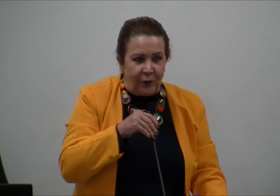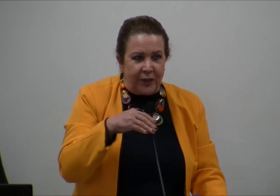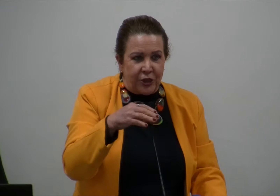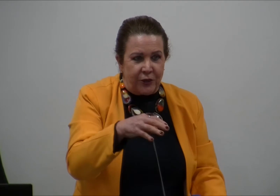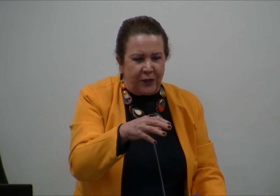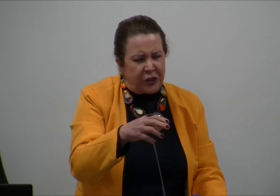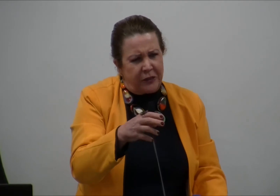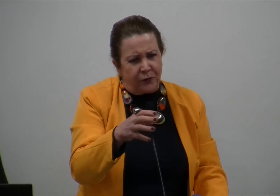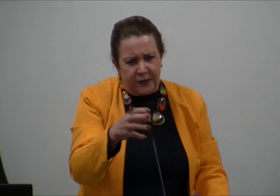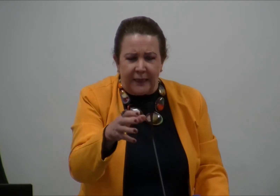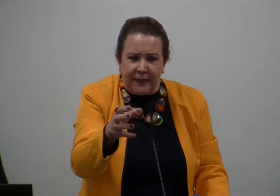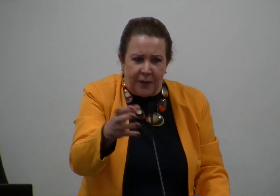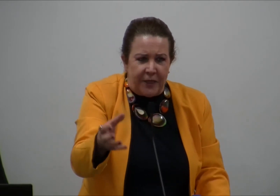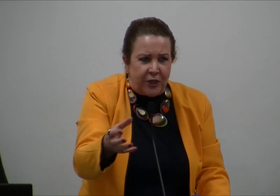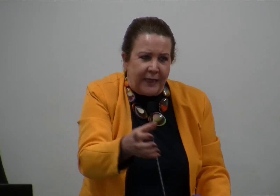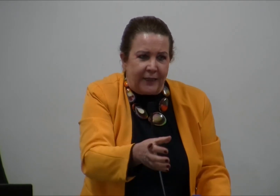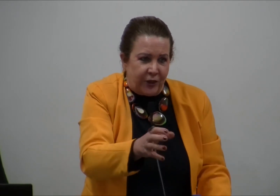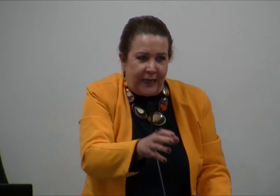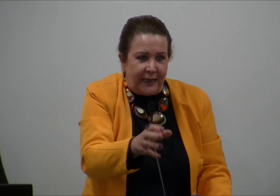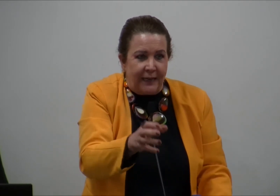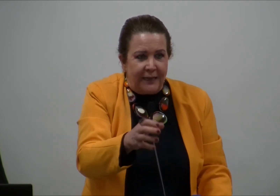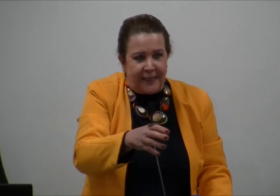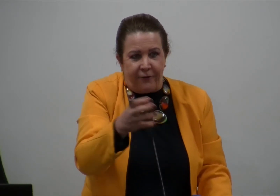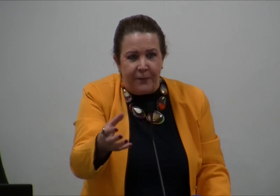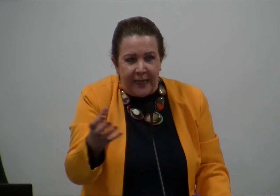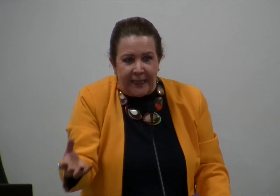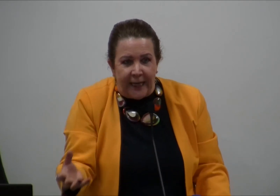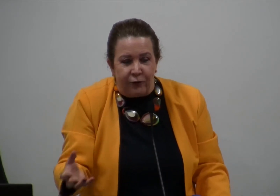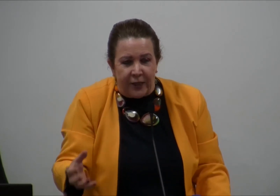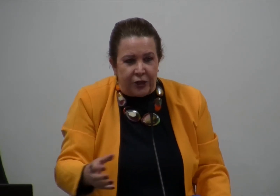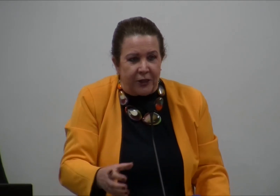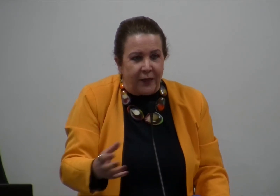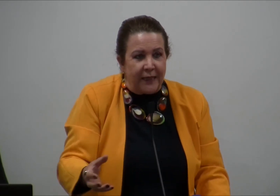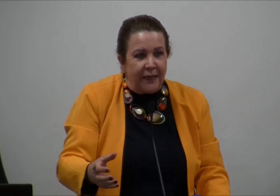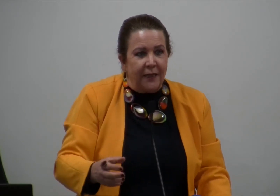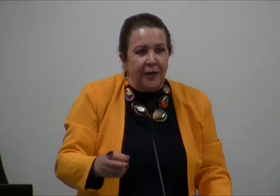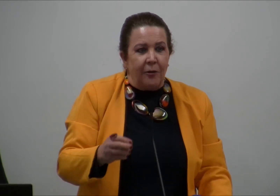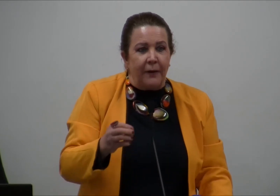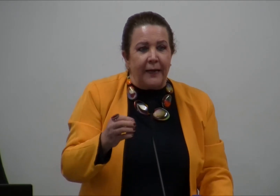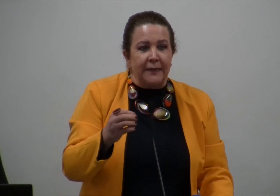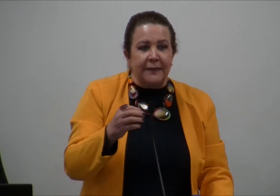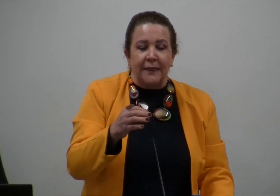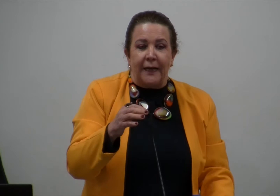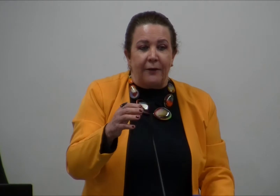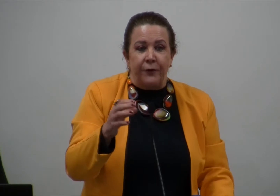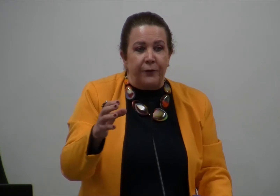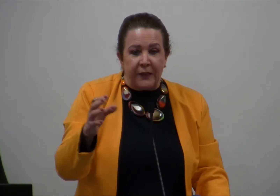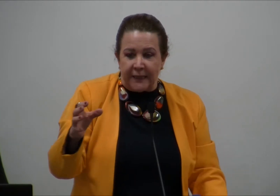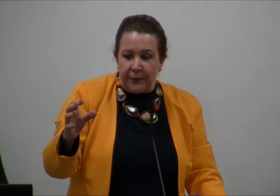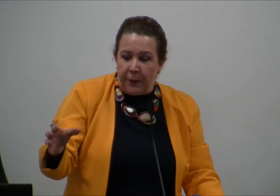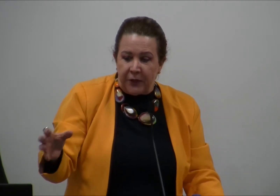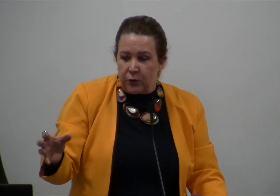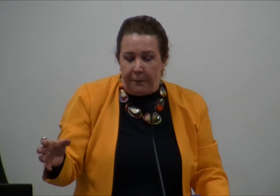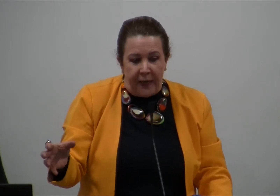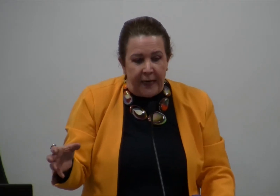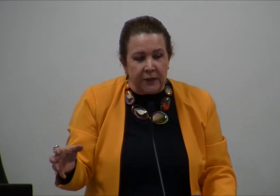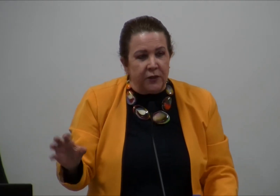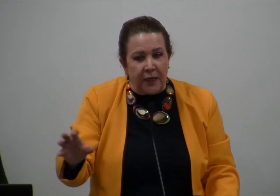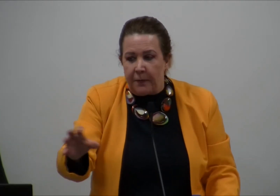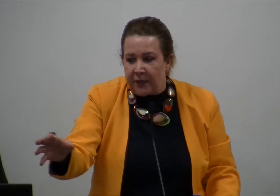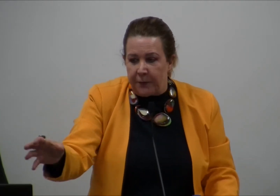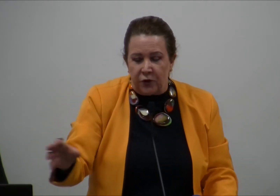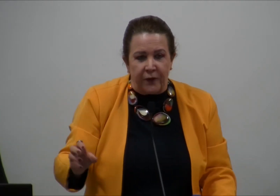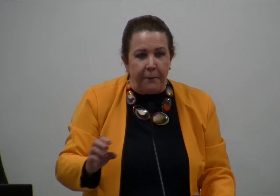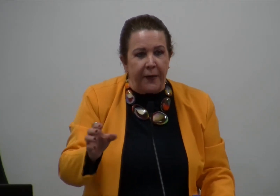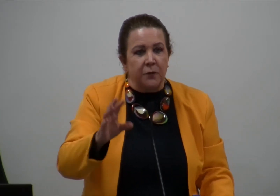lá, tem um lanchinho que eu não sei exatamente quem é, se é a família que leva o lanchinho ali, mas fica sempre uma pessoa perto,